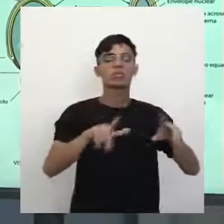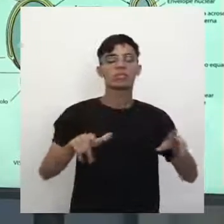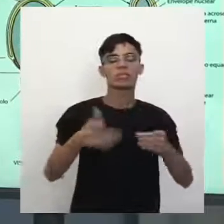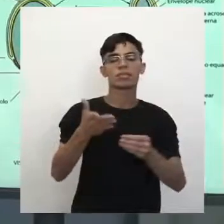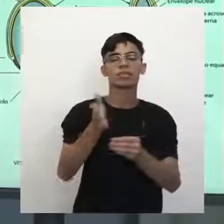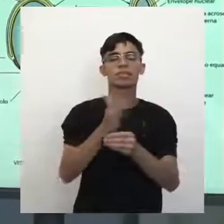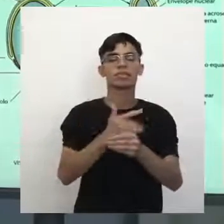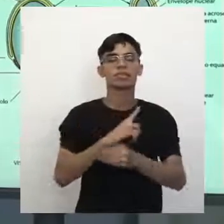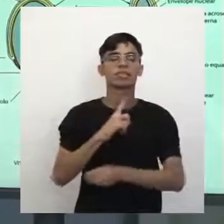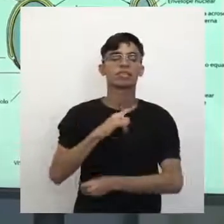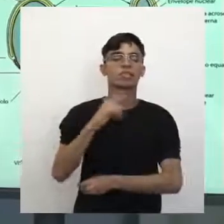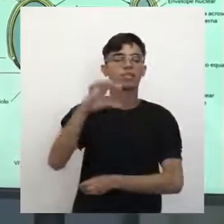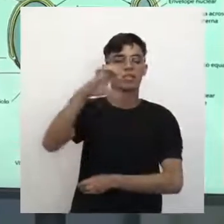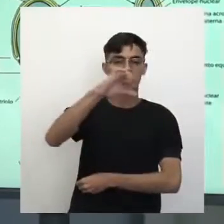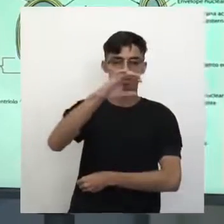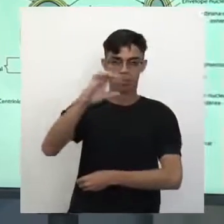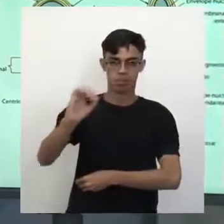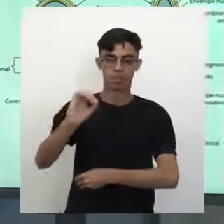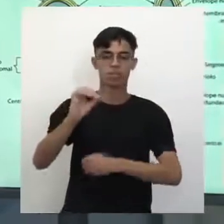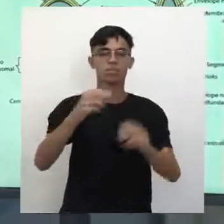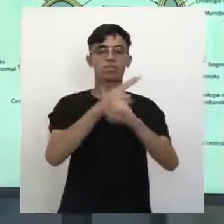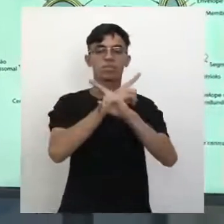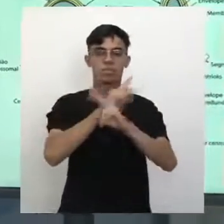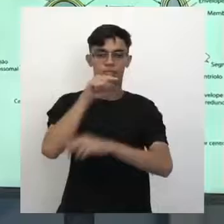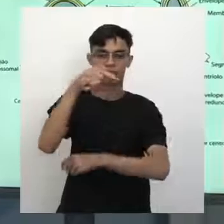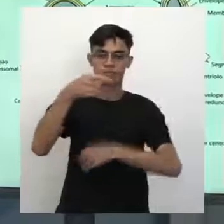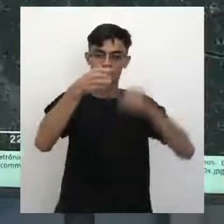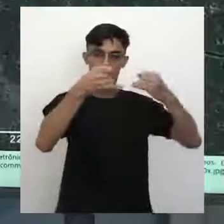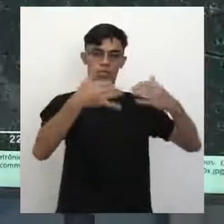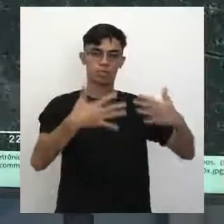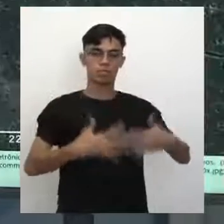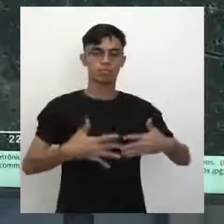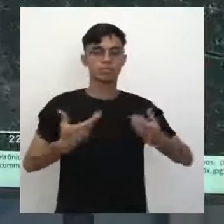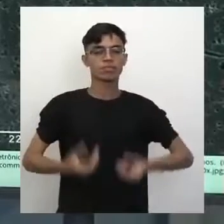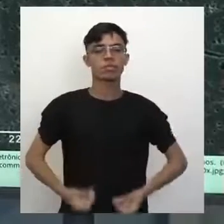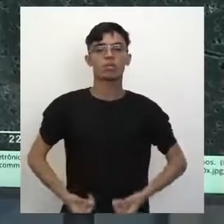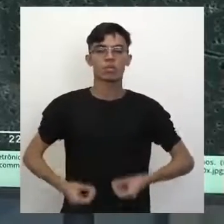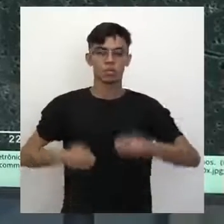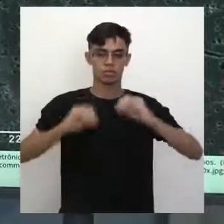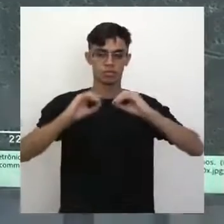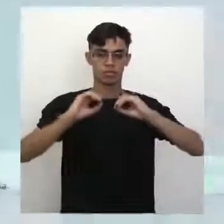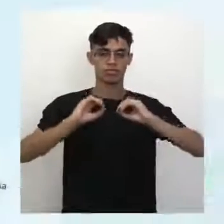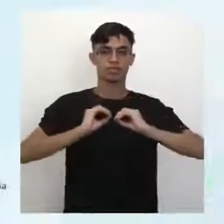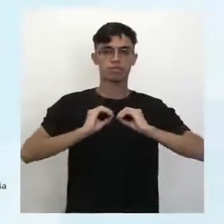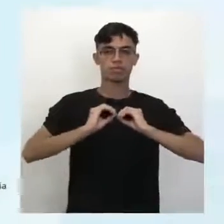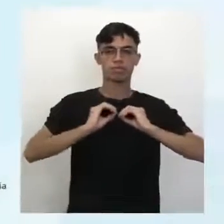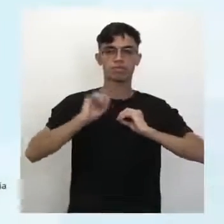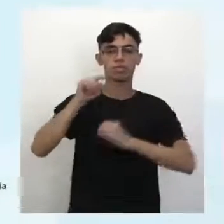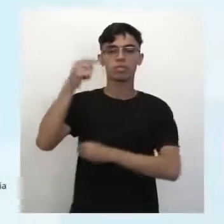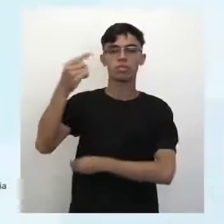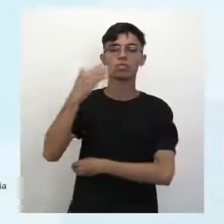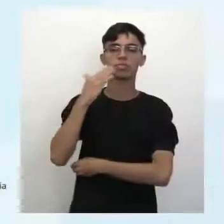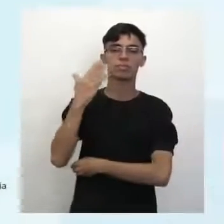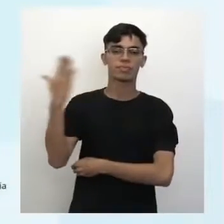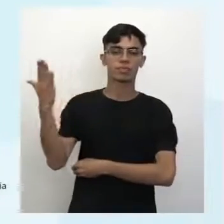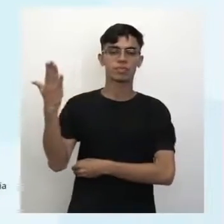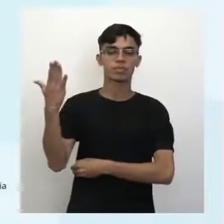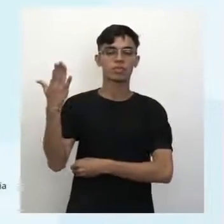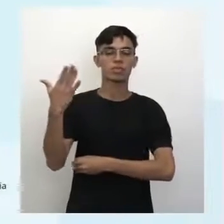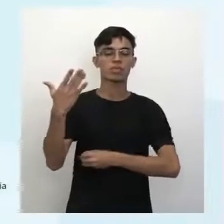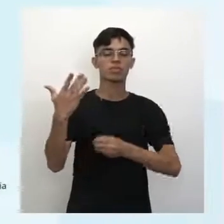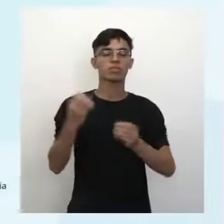cromossomos, mas daqui a pouco, tá bom? Bom, quando eu falo de gameta, outra imagem aí do espermatozoide,